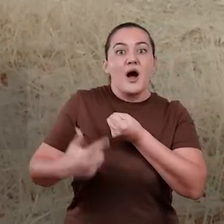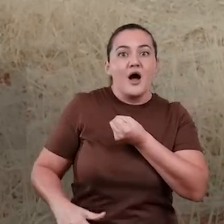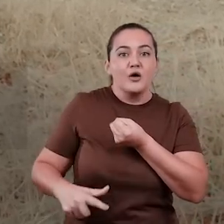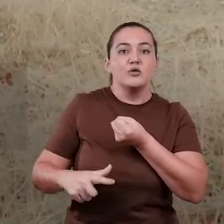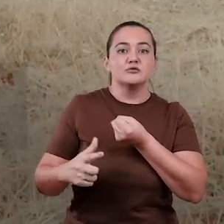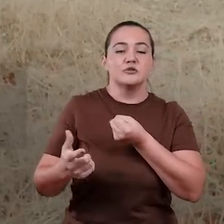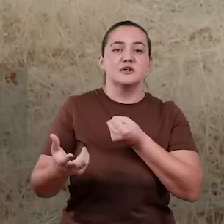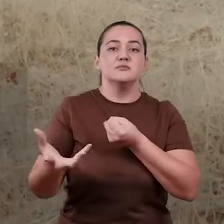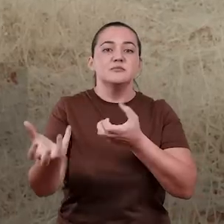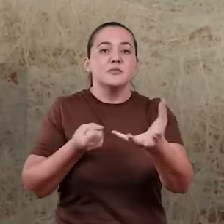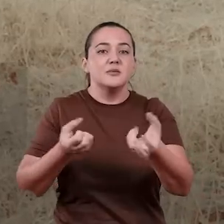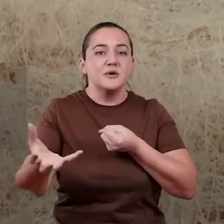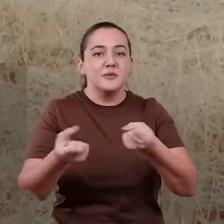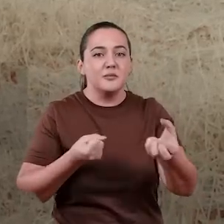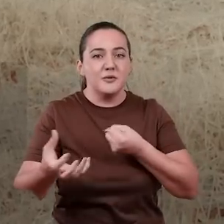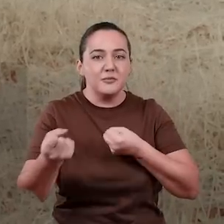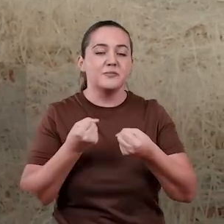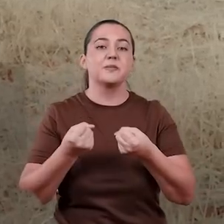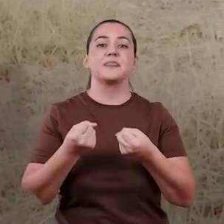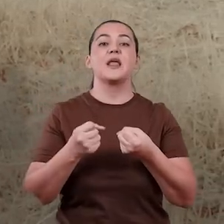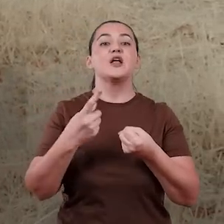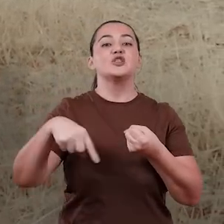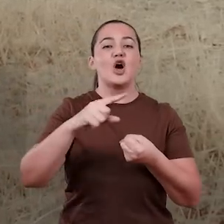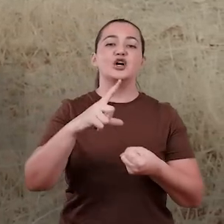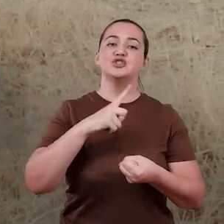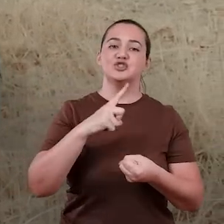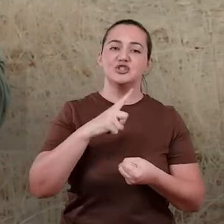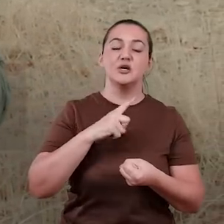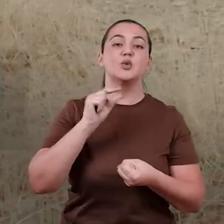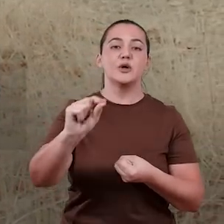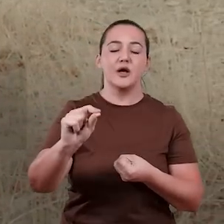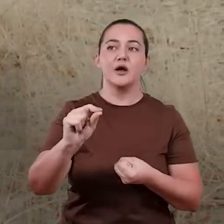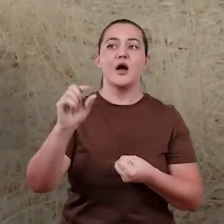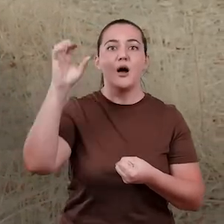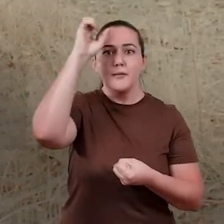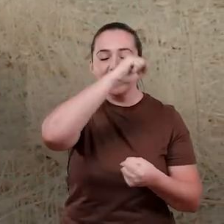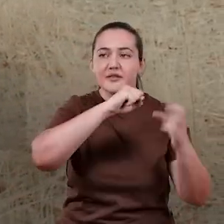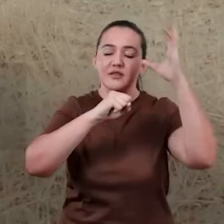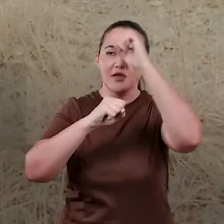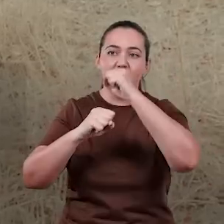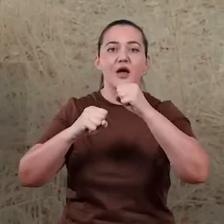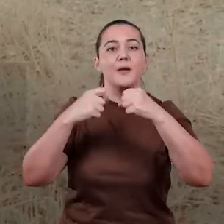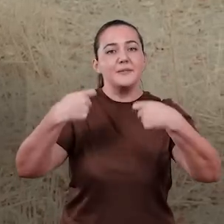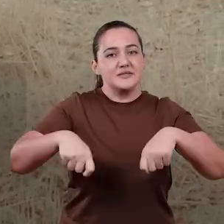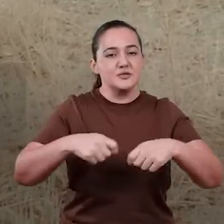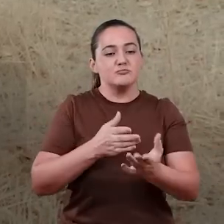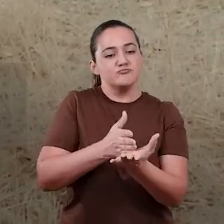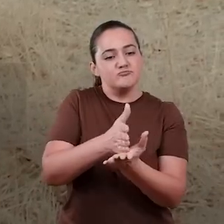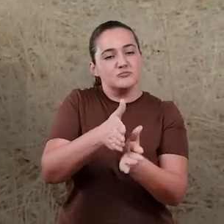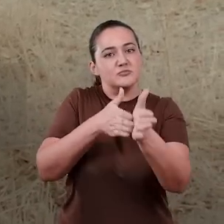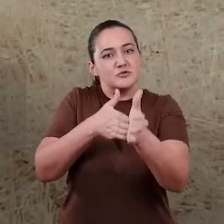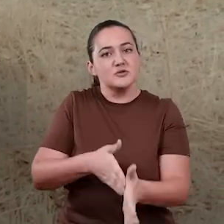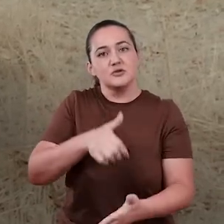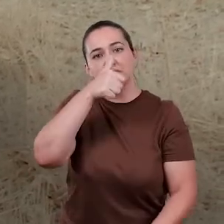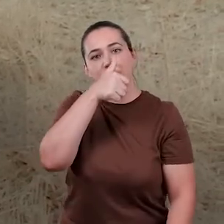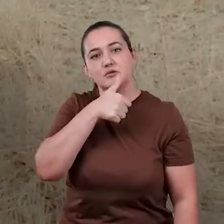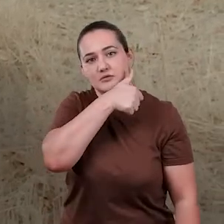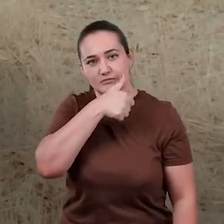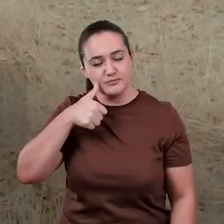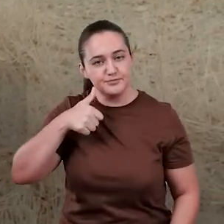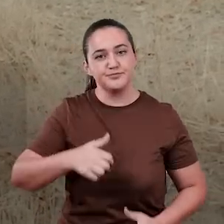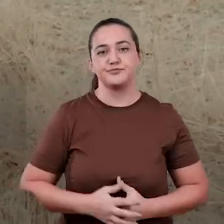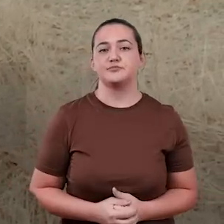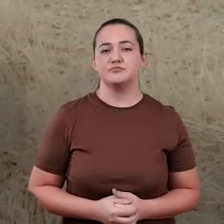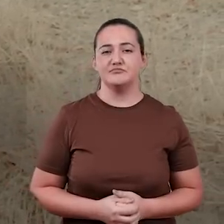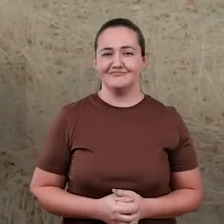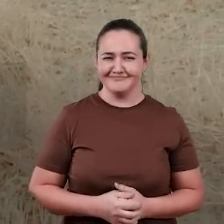ao terem essa cultura, traziam consigo também toda essa noção de vida austera, vida separada do mundanismo. Já